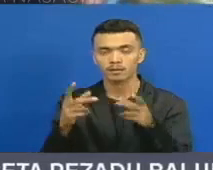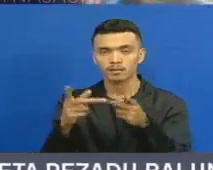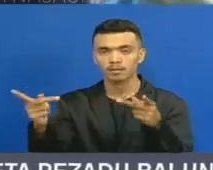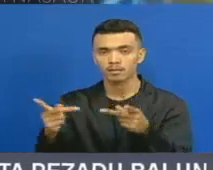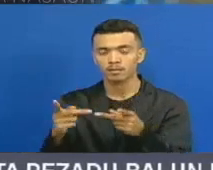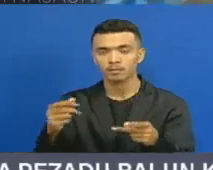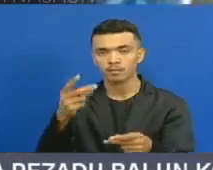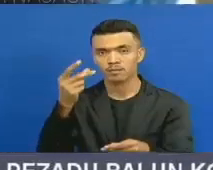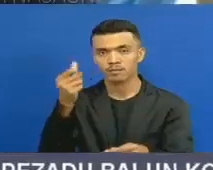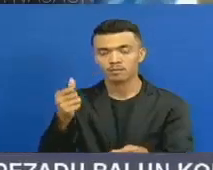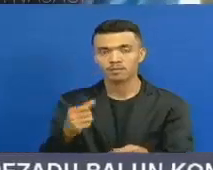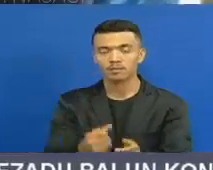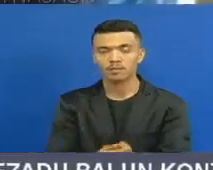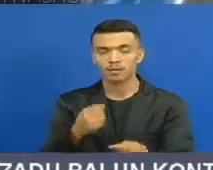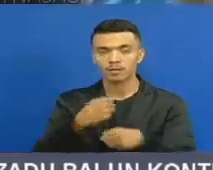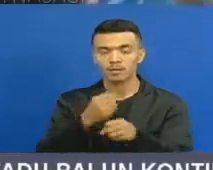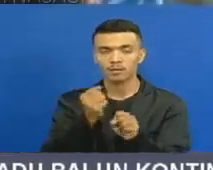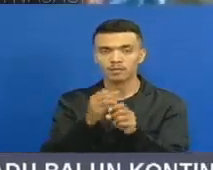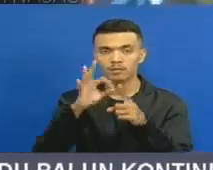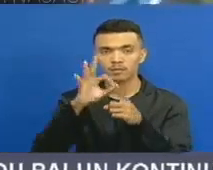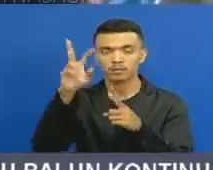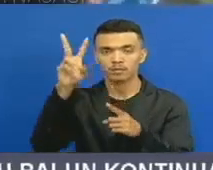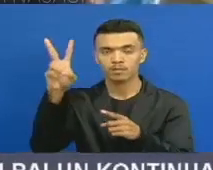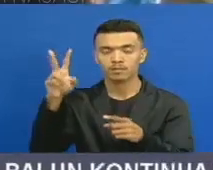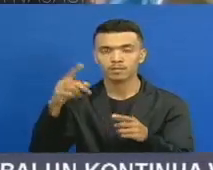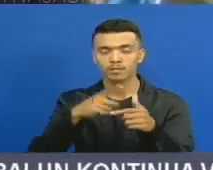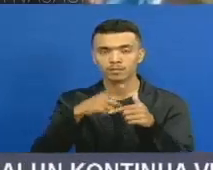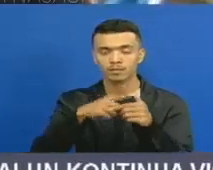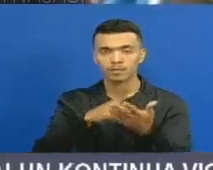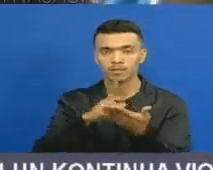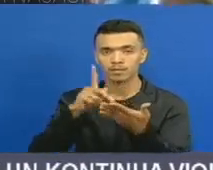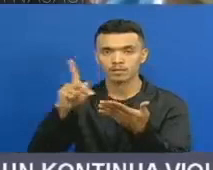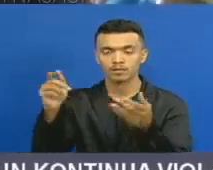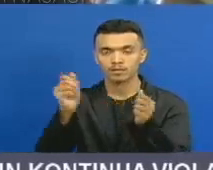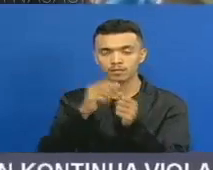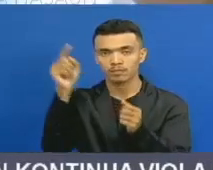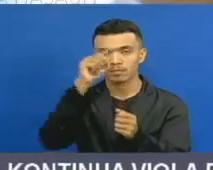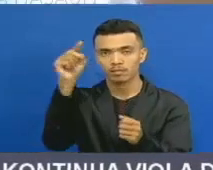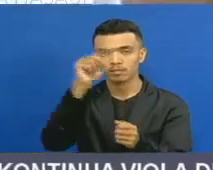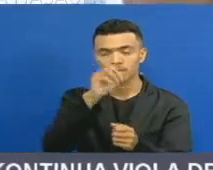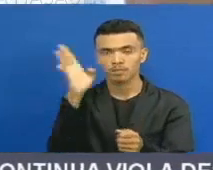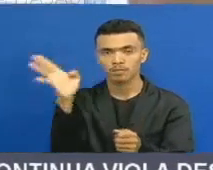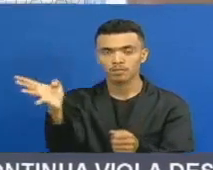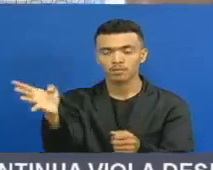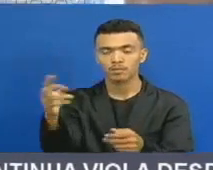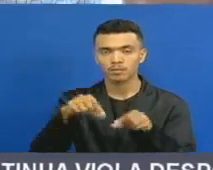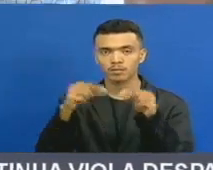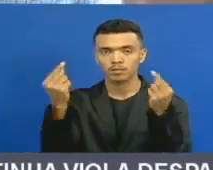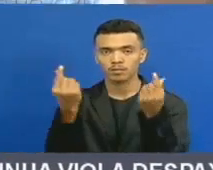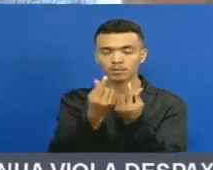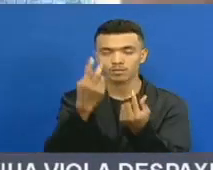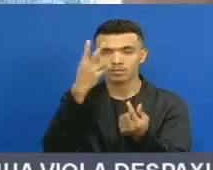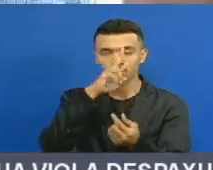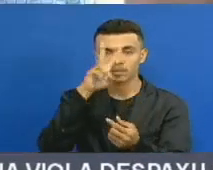Enquanto o pagamento refere-se, halau ho fase rua, fase primeiro pagamento, ho por cento hatnolo, no equipa se halo monitoring, ho